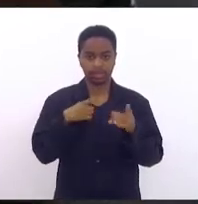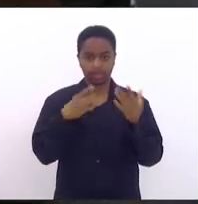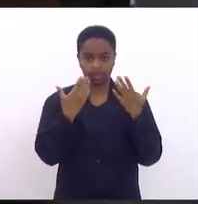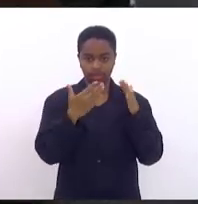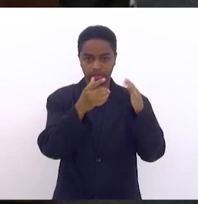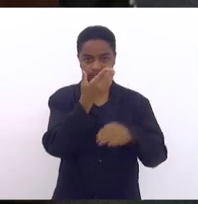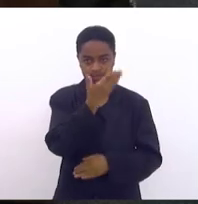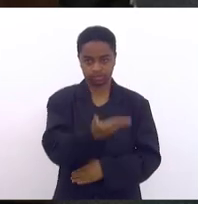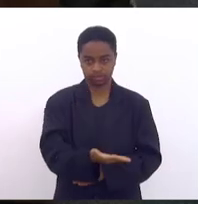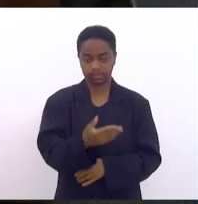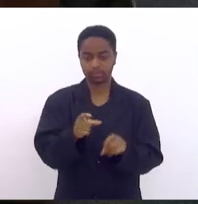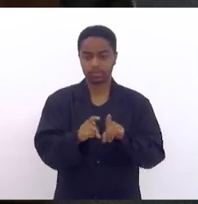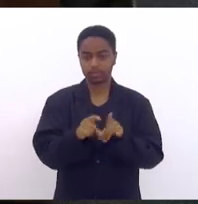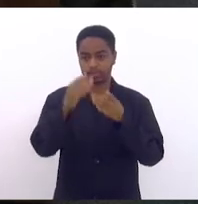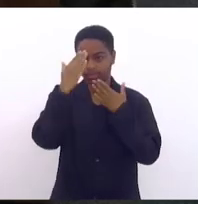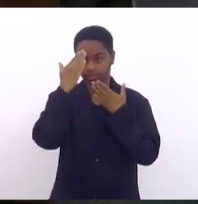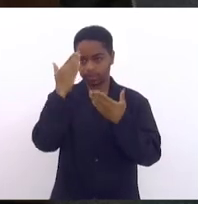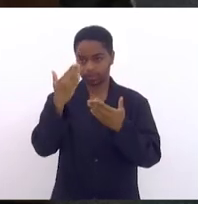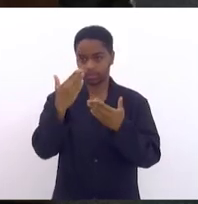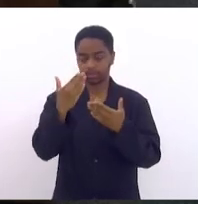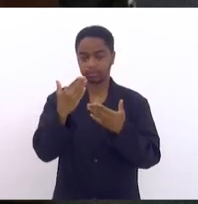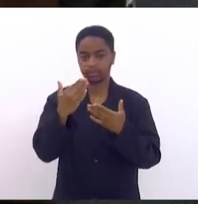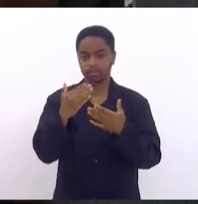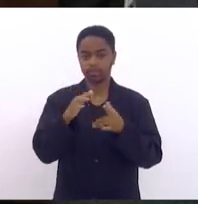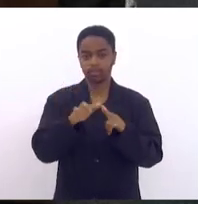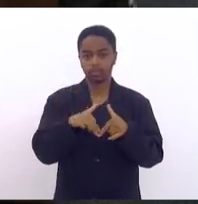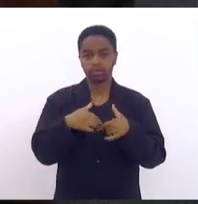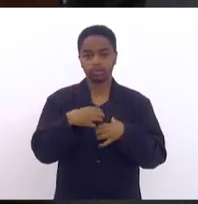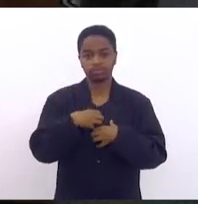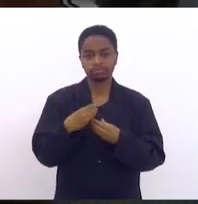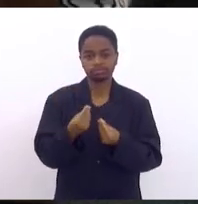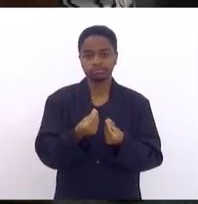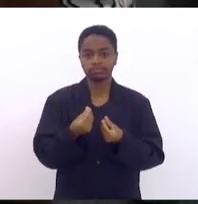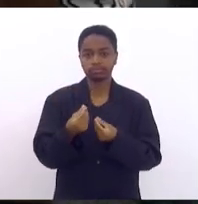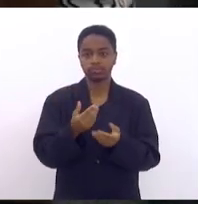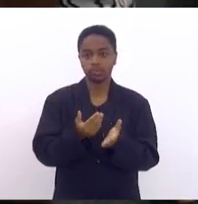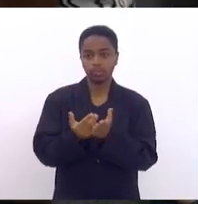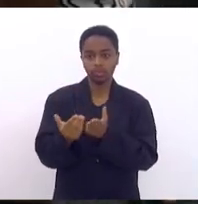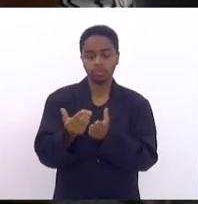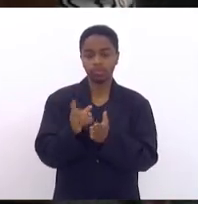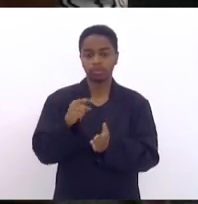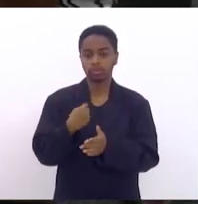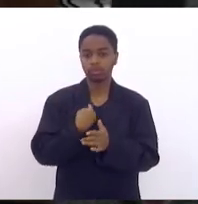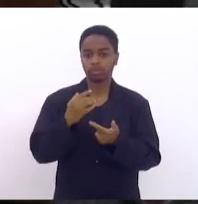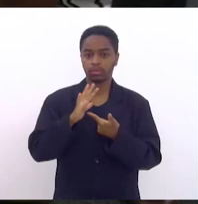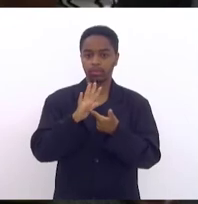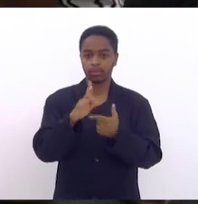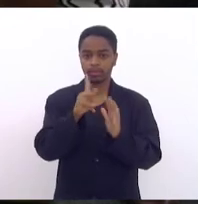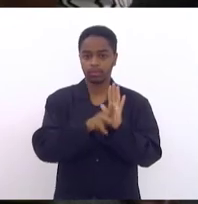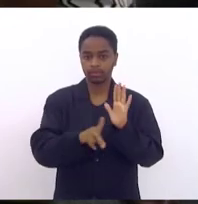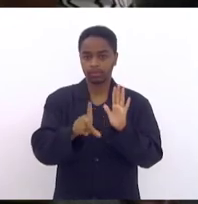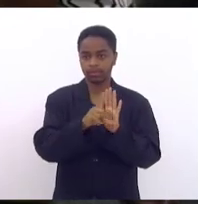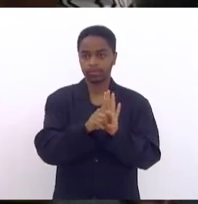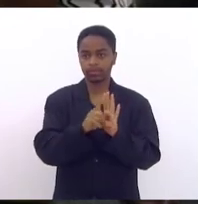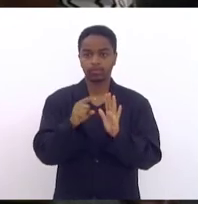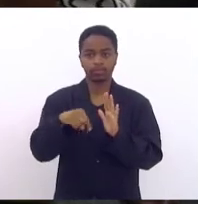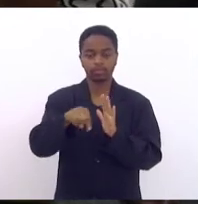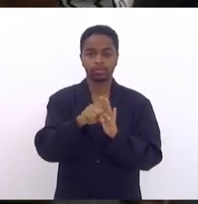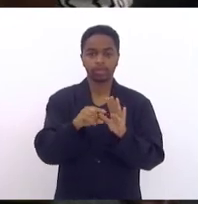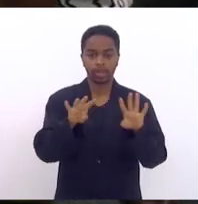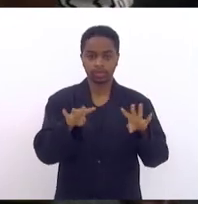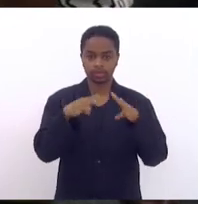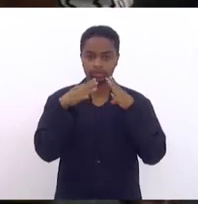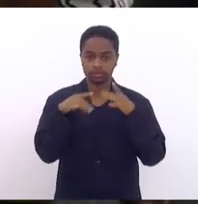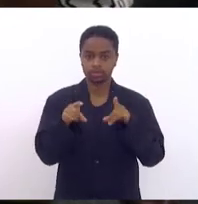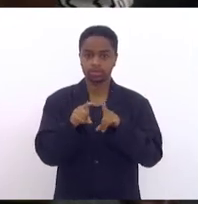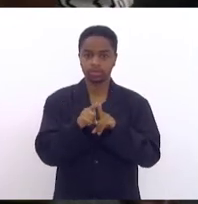Vossa Excelência, agradecendo muito a sensibilidade de, desde o início, ao trazermos esse projeto, ter atendido prontamente a